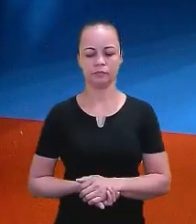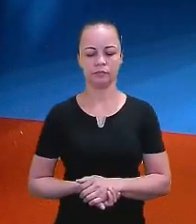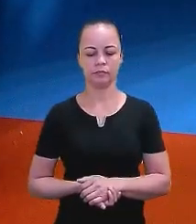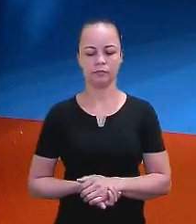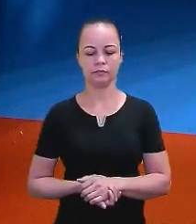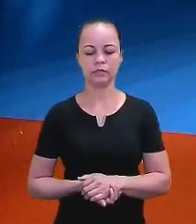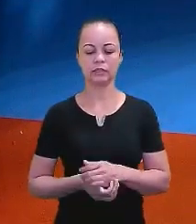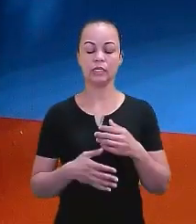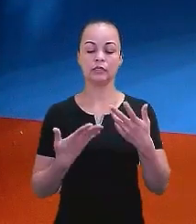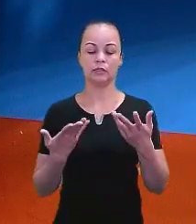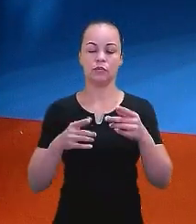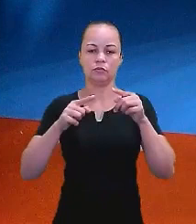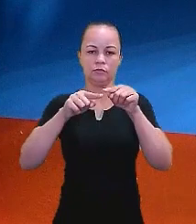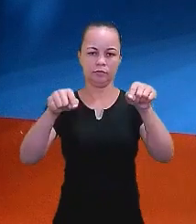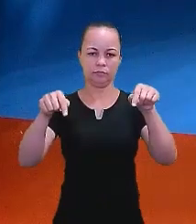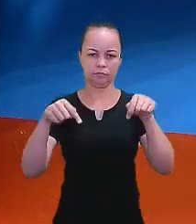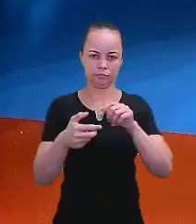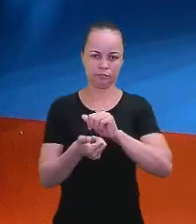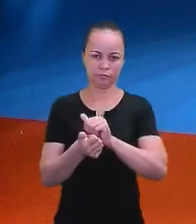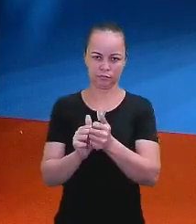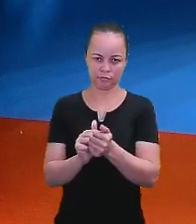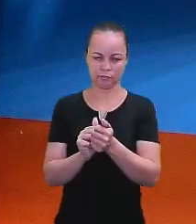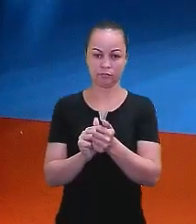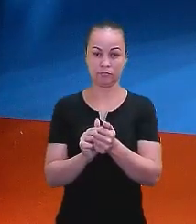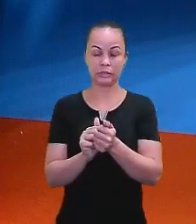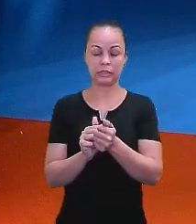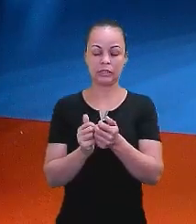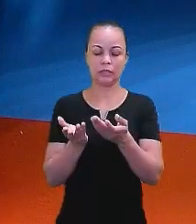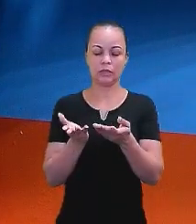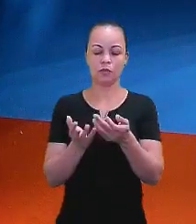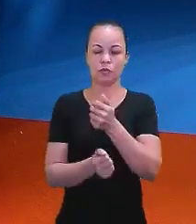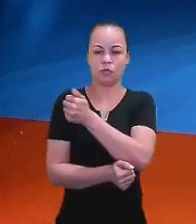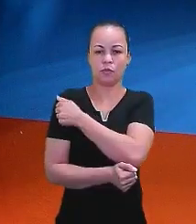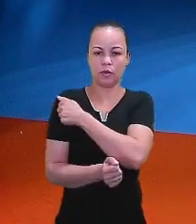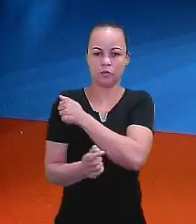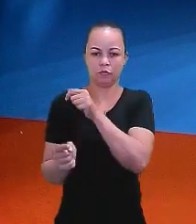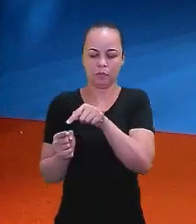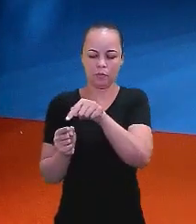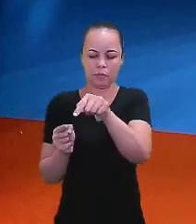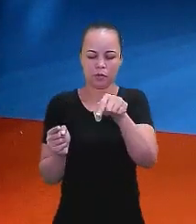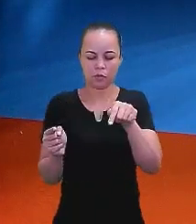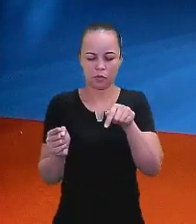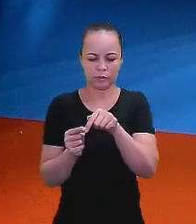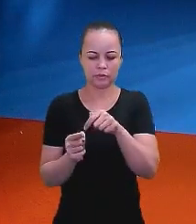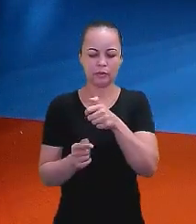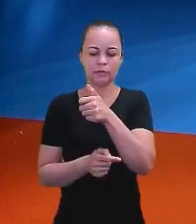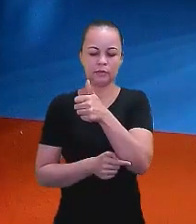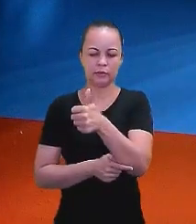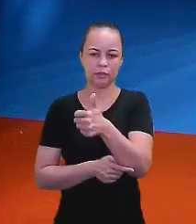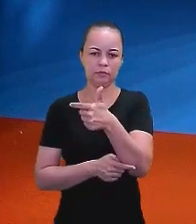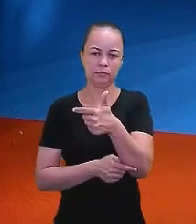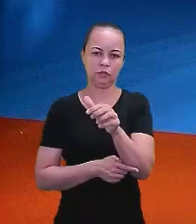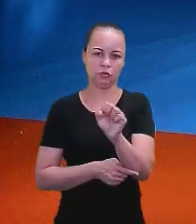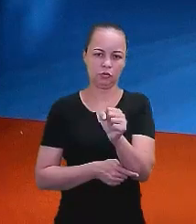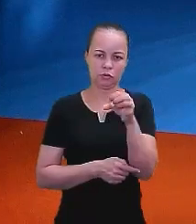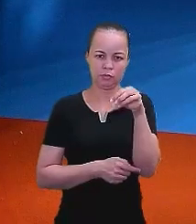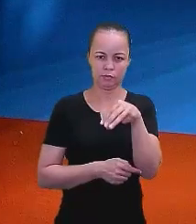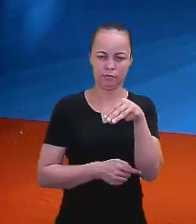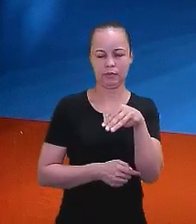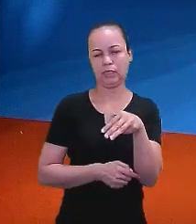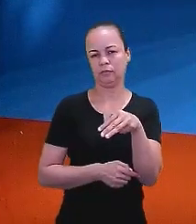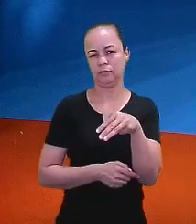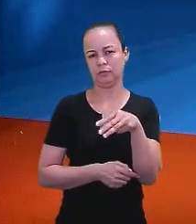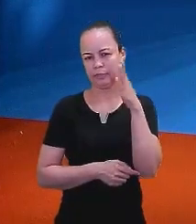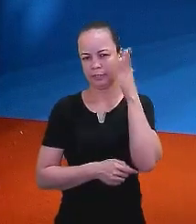de futebol de salão vai ter aí, o aluno vai percorrer 128 metros. Deu